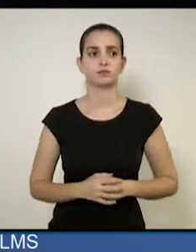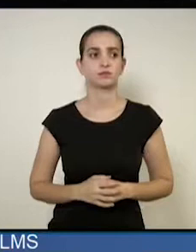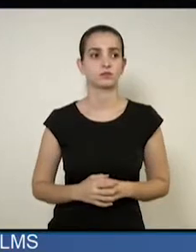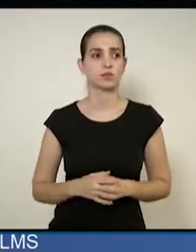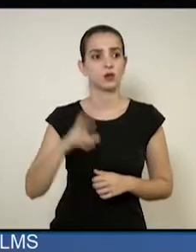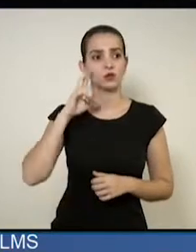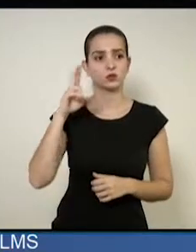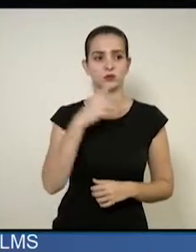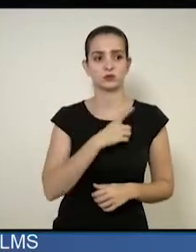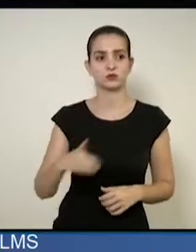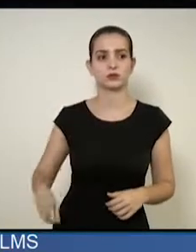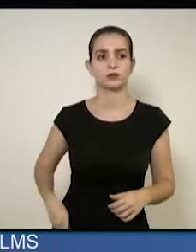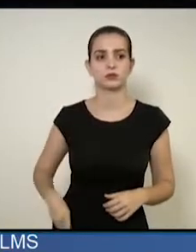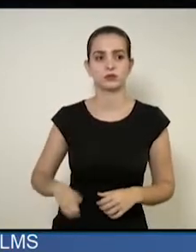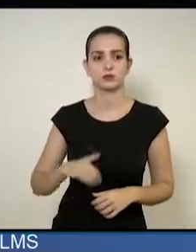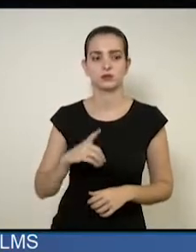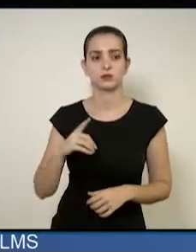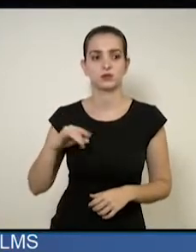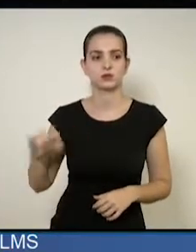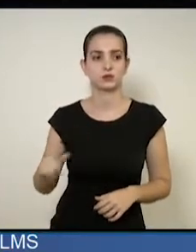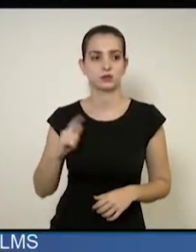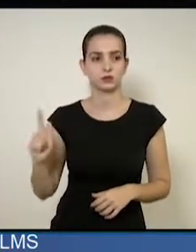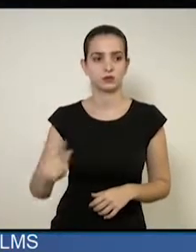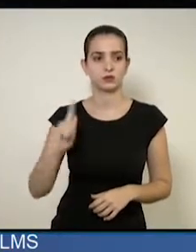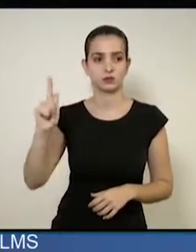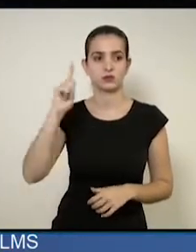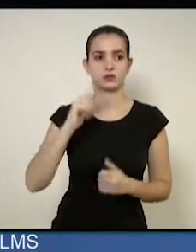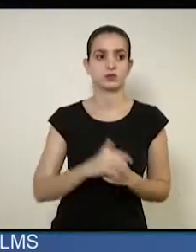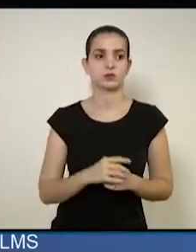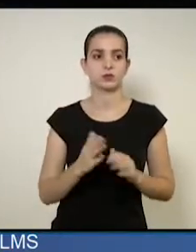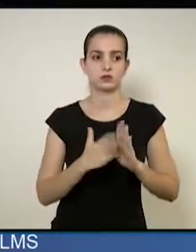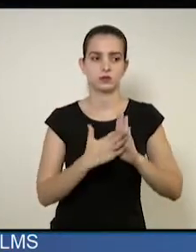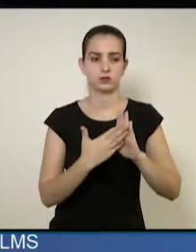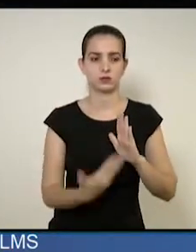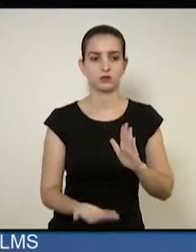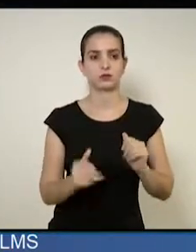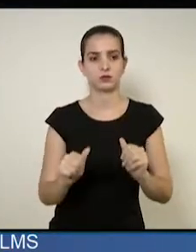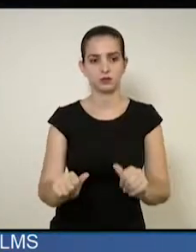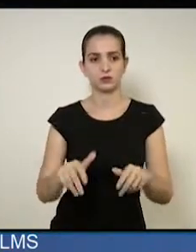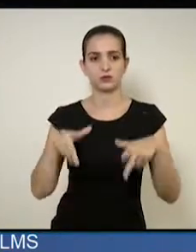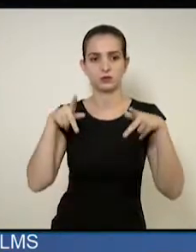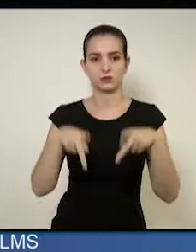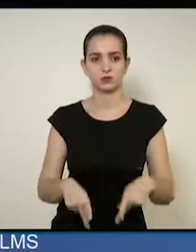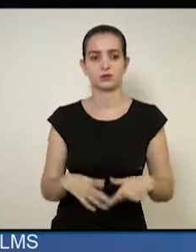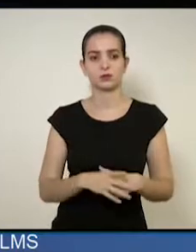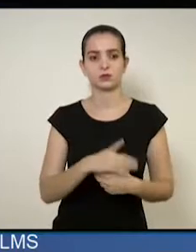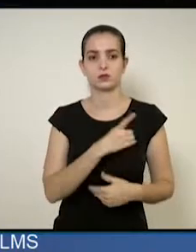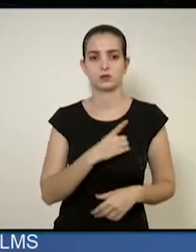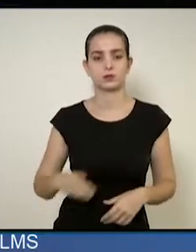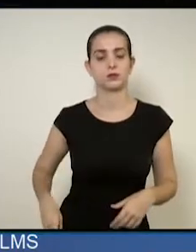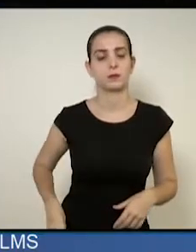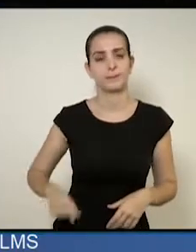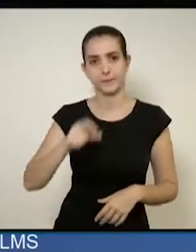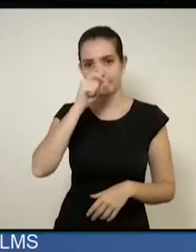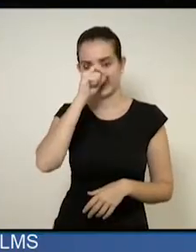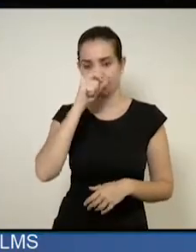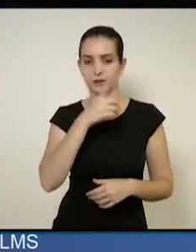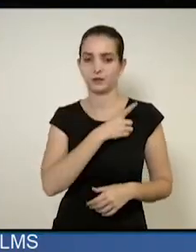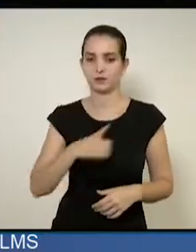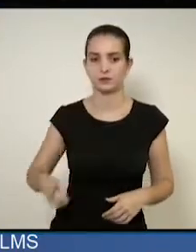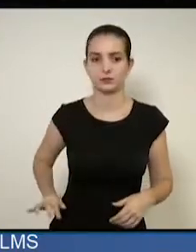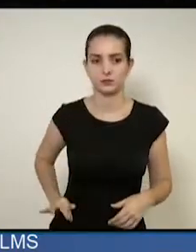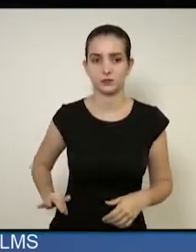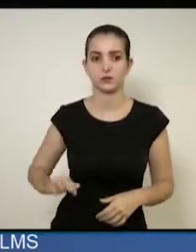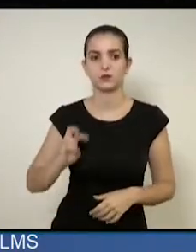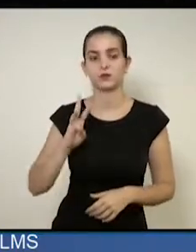Excelentíssimo senhor deputado federal João Grandão, propositor da audiência pública, deputado Zeca, do PT, e deputado Wander,